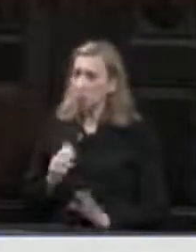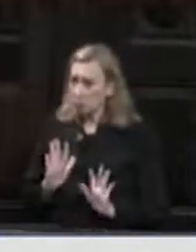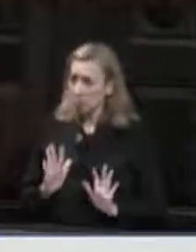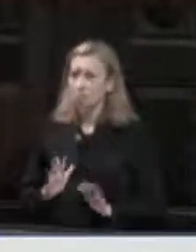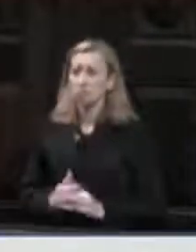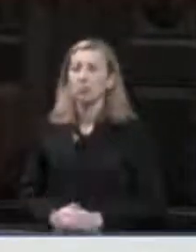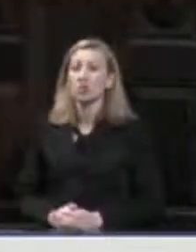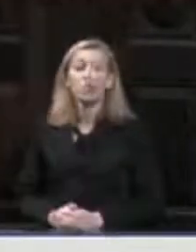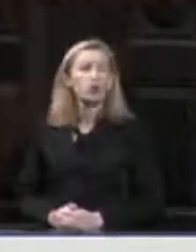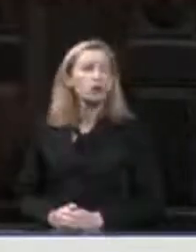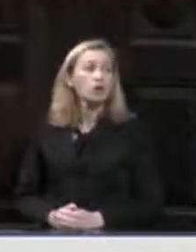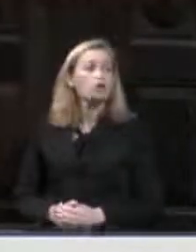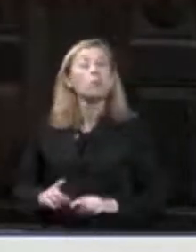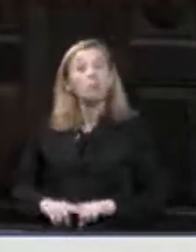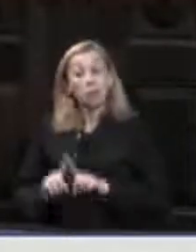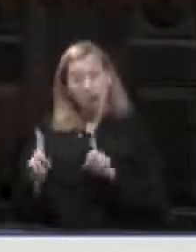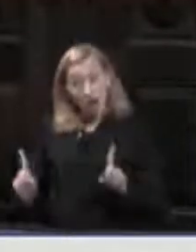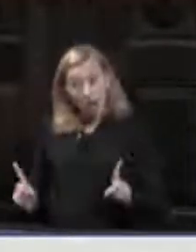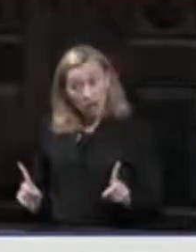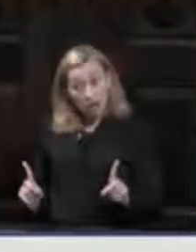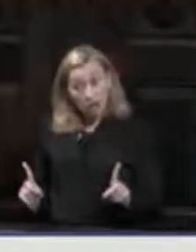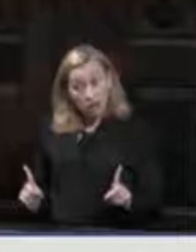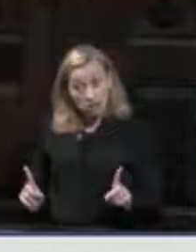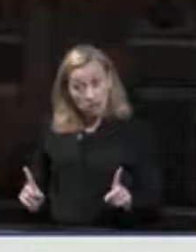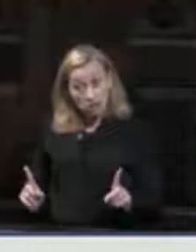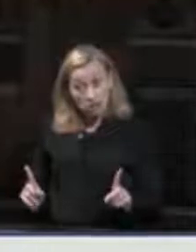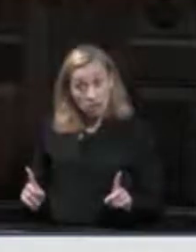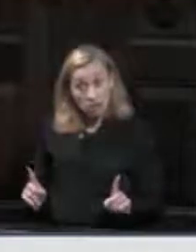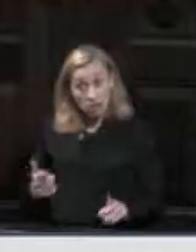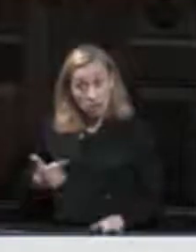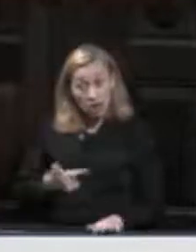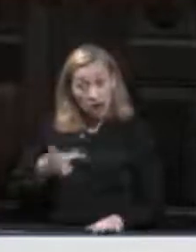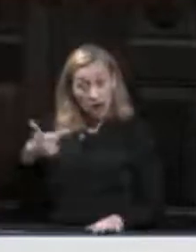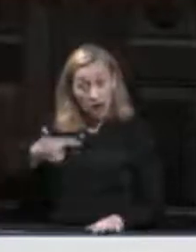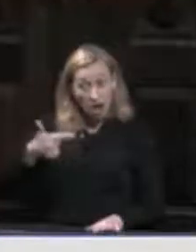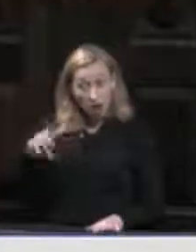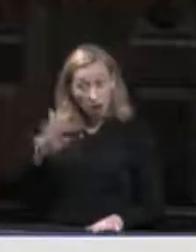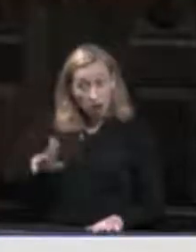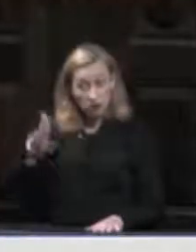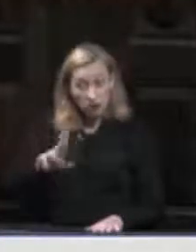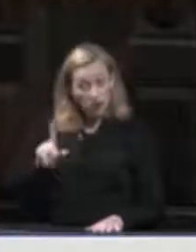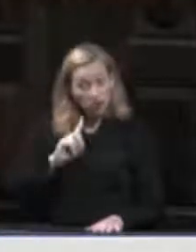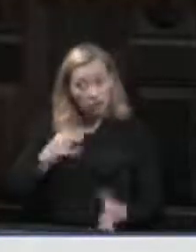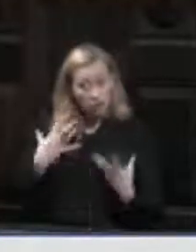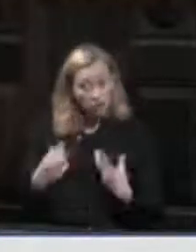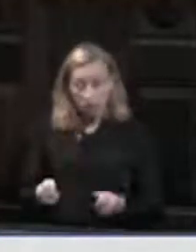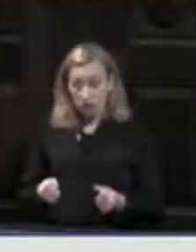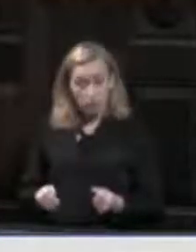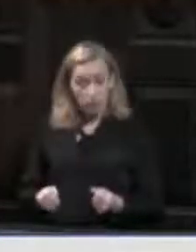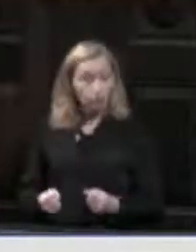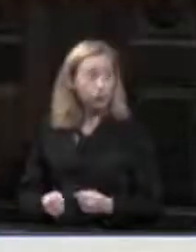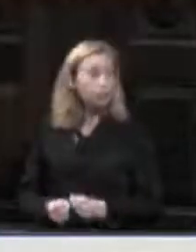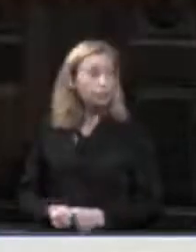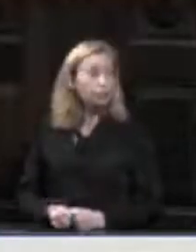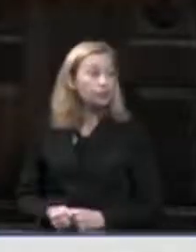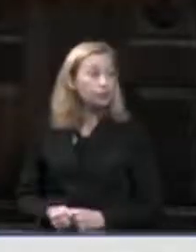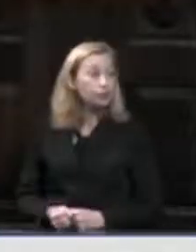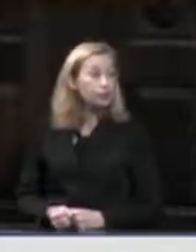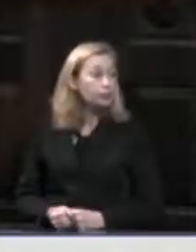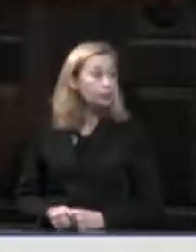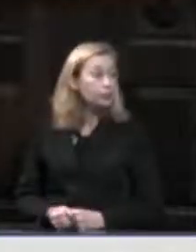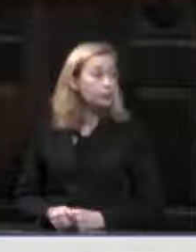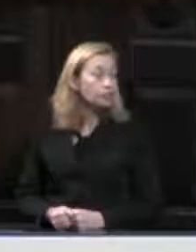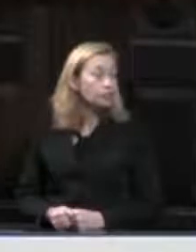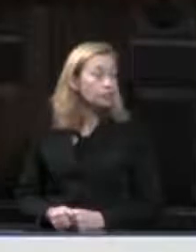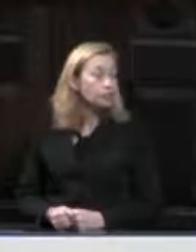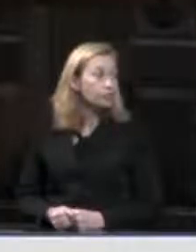não é problema. Mas da mesma maneira, senhor presidente, da mesma maneira que eu